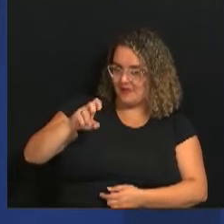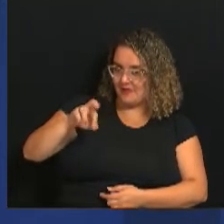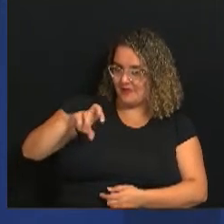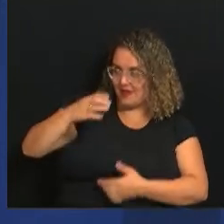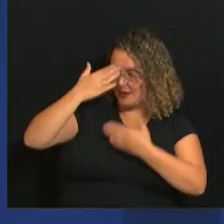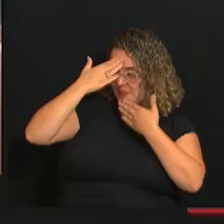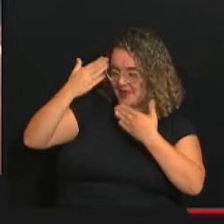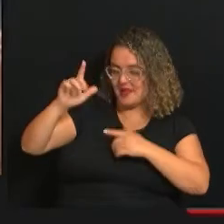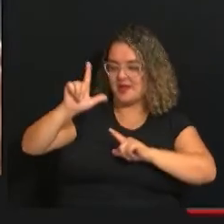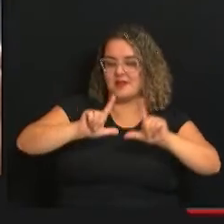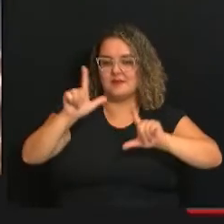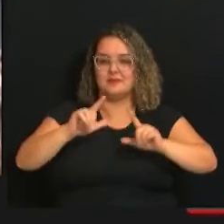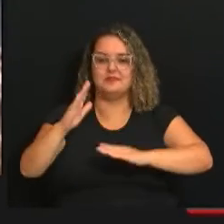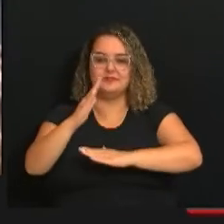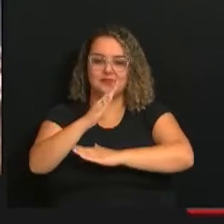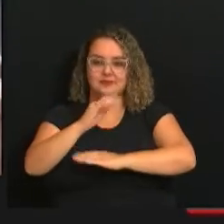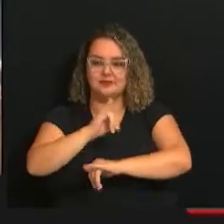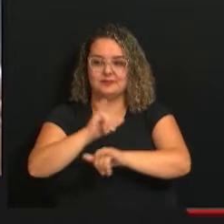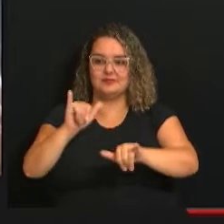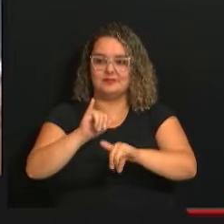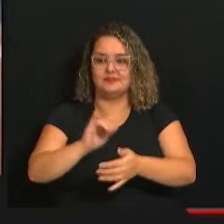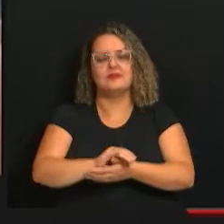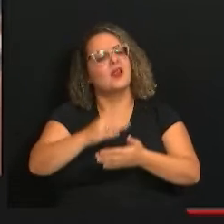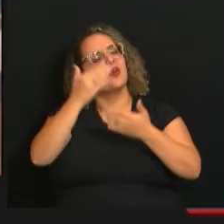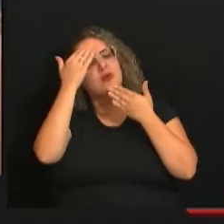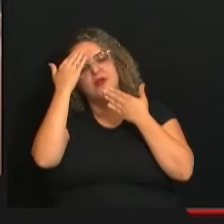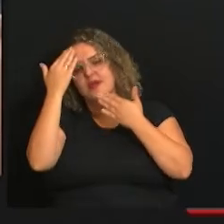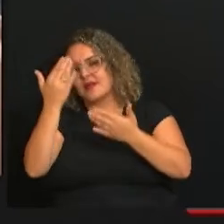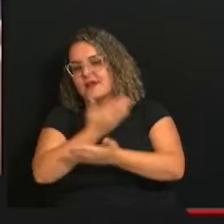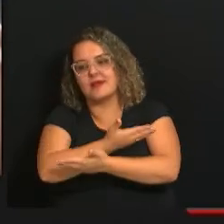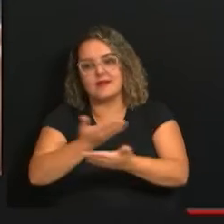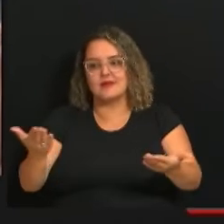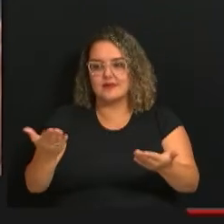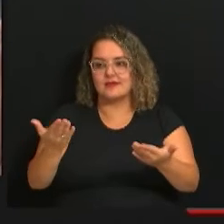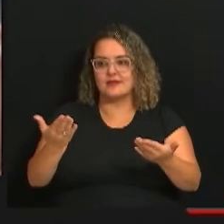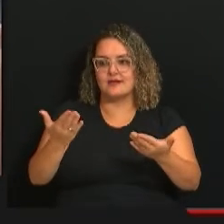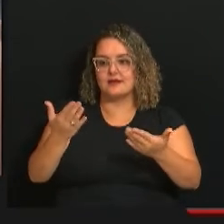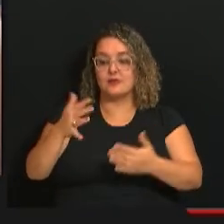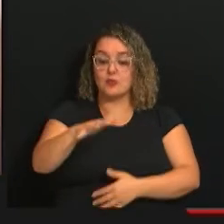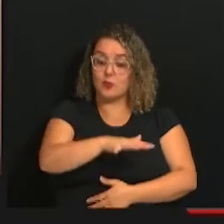saudade, amor de filho, amor de mãe. Todas as histórias são sobre amor.